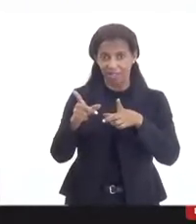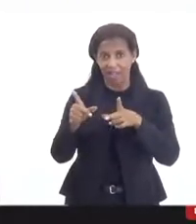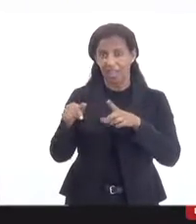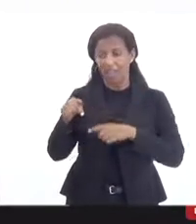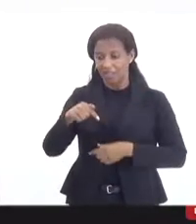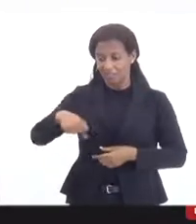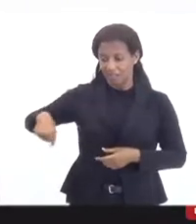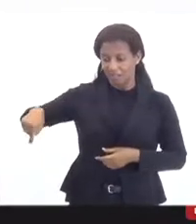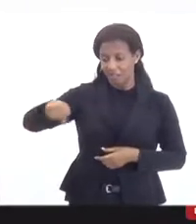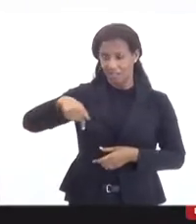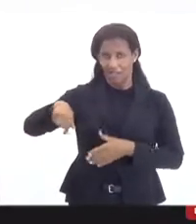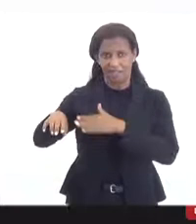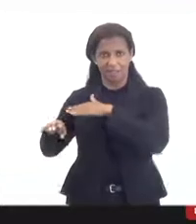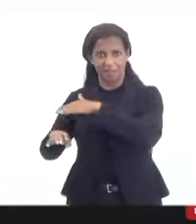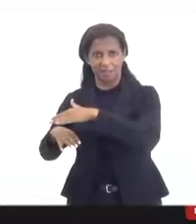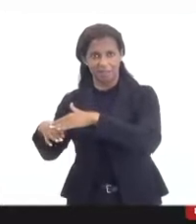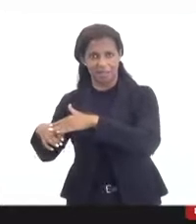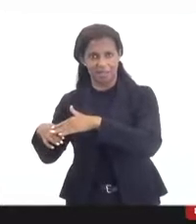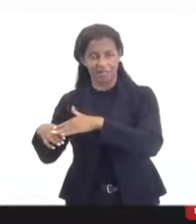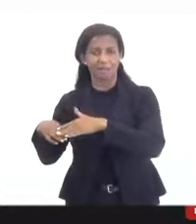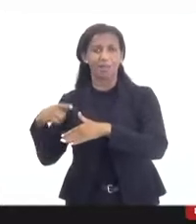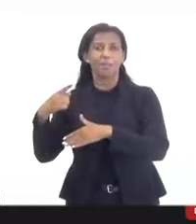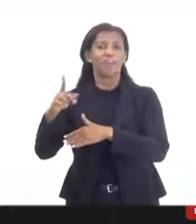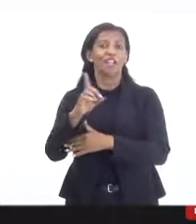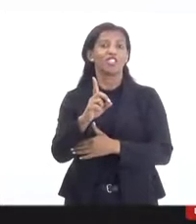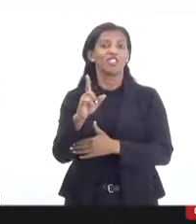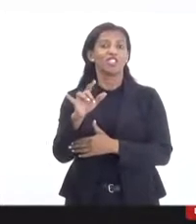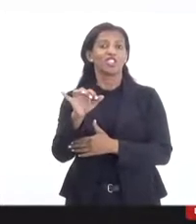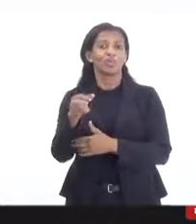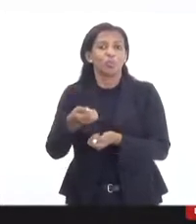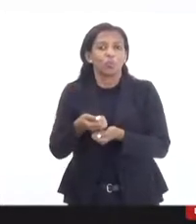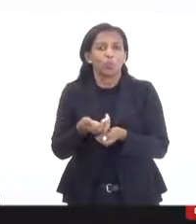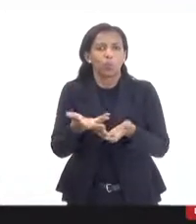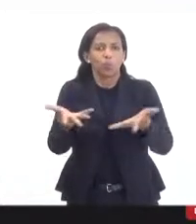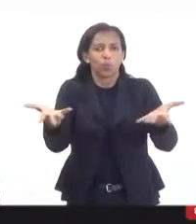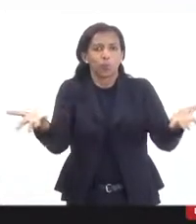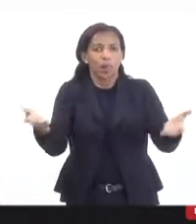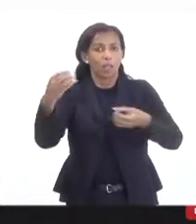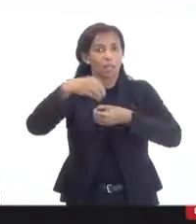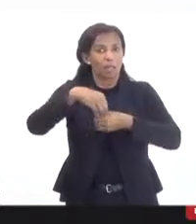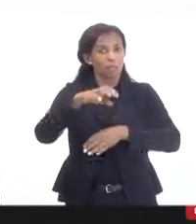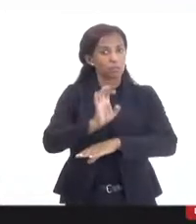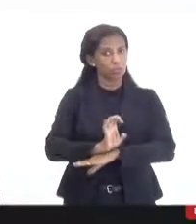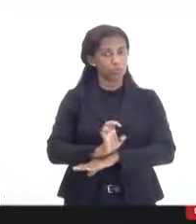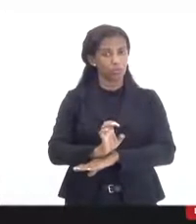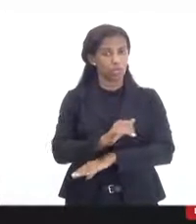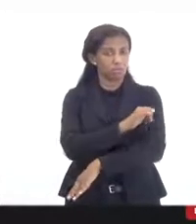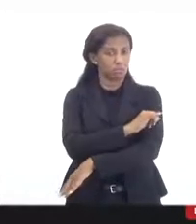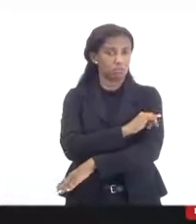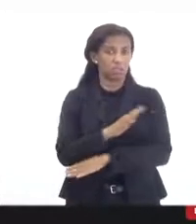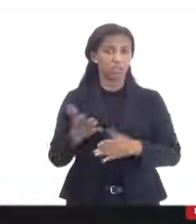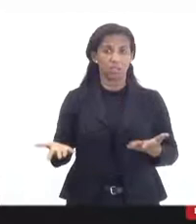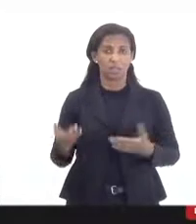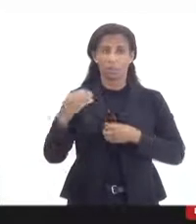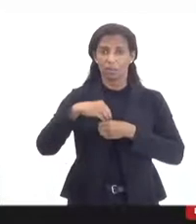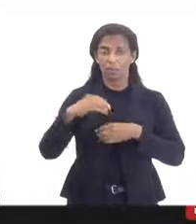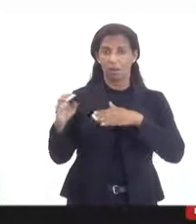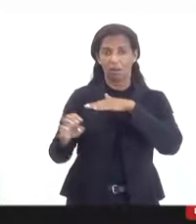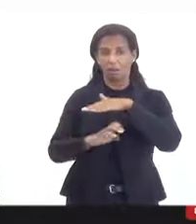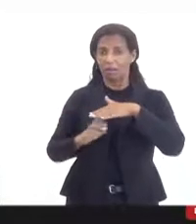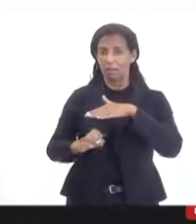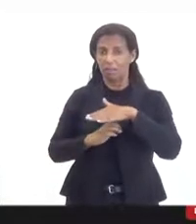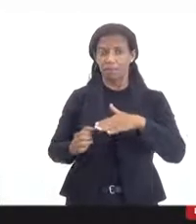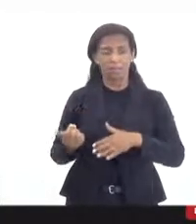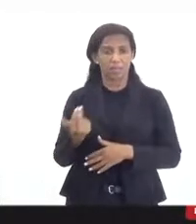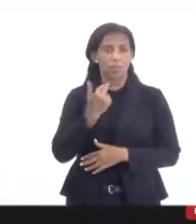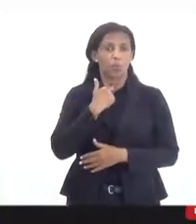essas operações foram feitas e realizadas dentro do Estado do Rio de Janeiro. Então, sequer para essas operações da empresa, deveria se